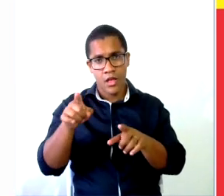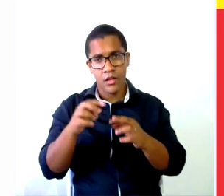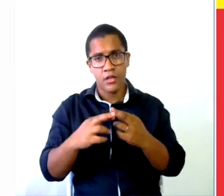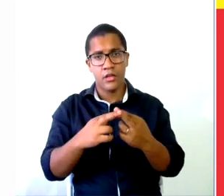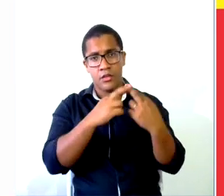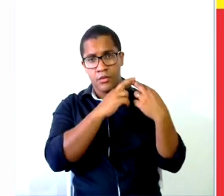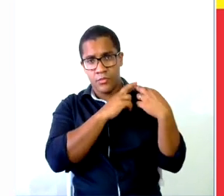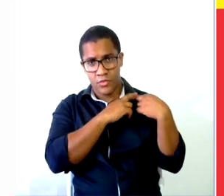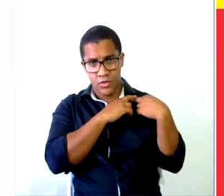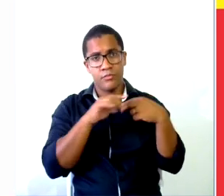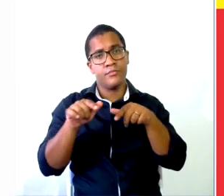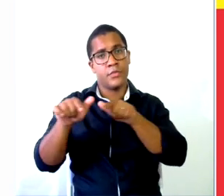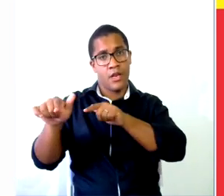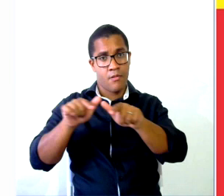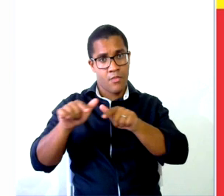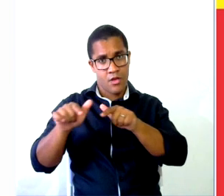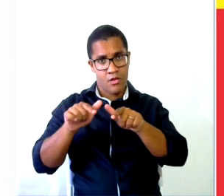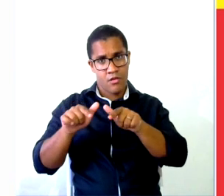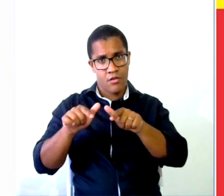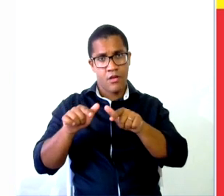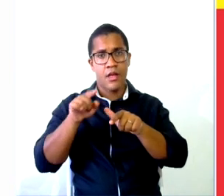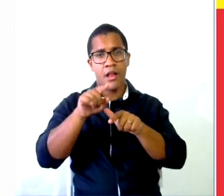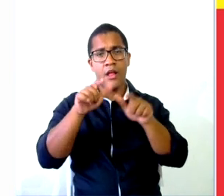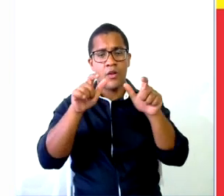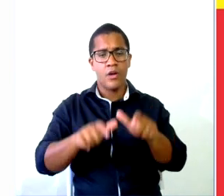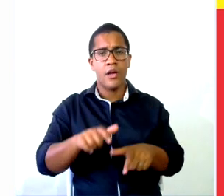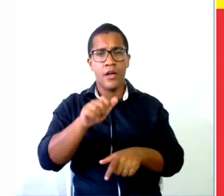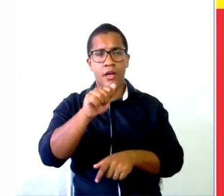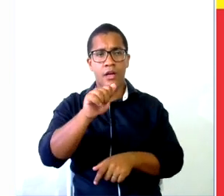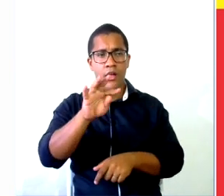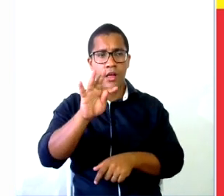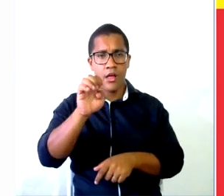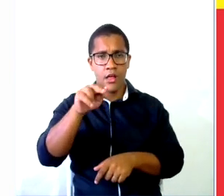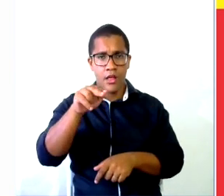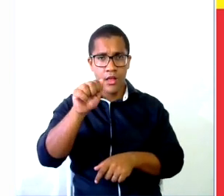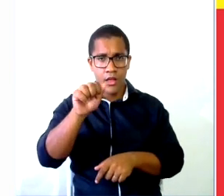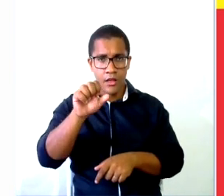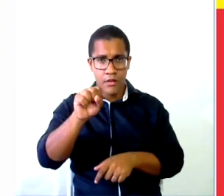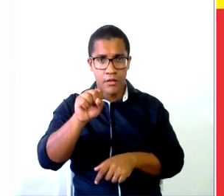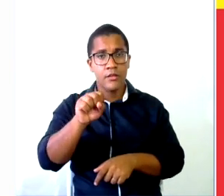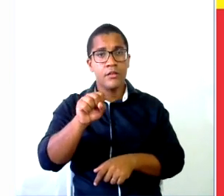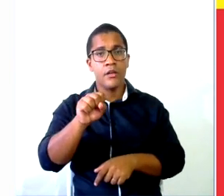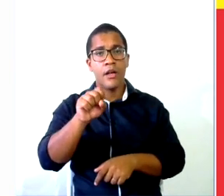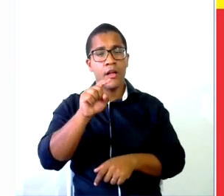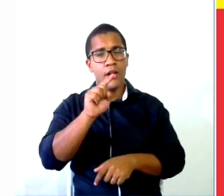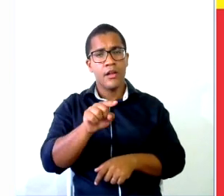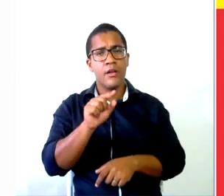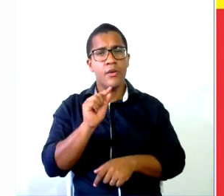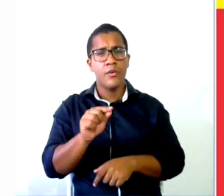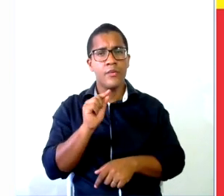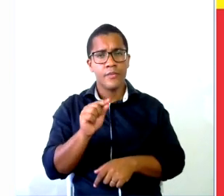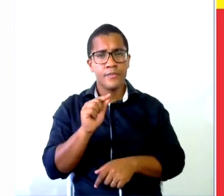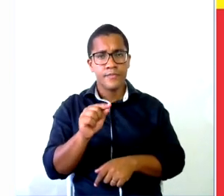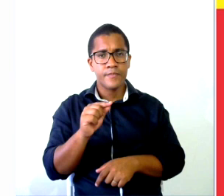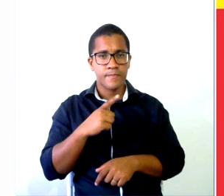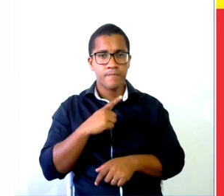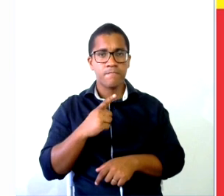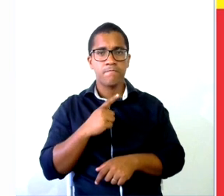responsáveis pelos ofícios. Em Atenas, era tido